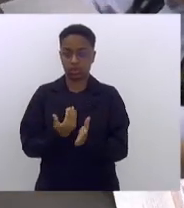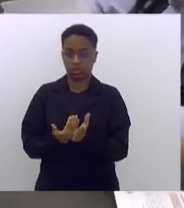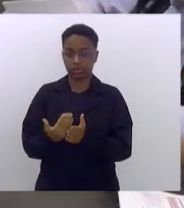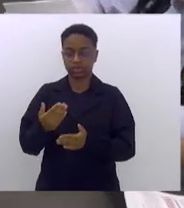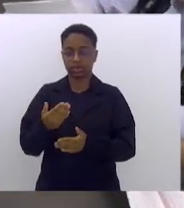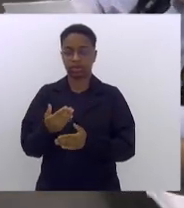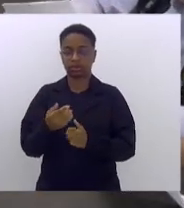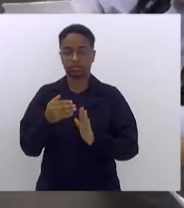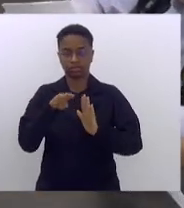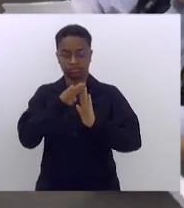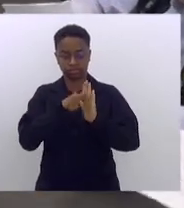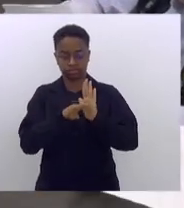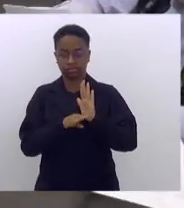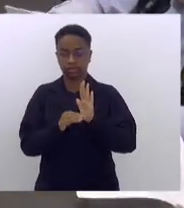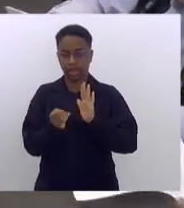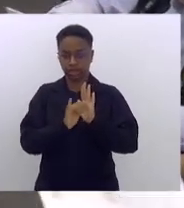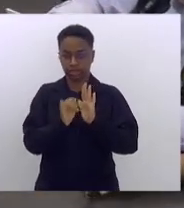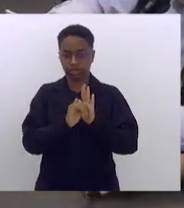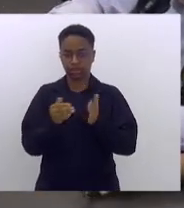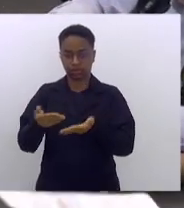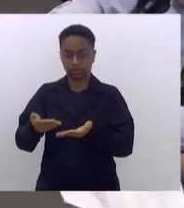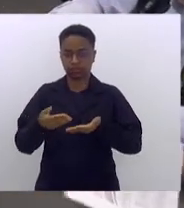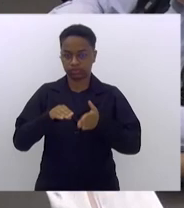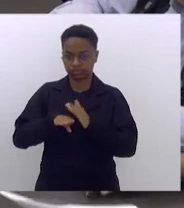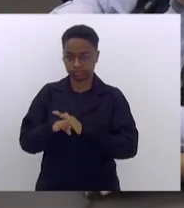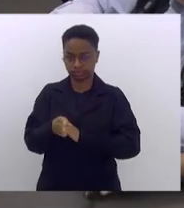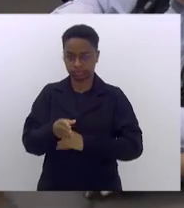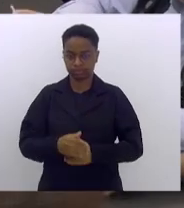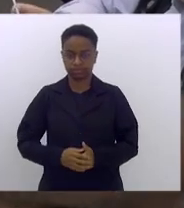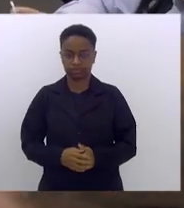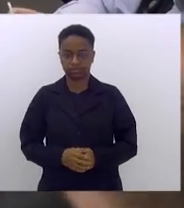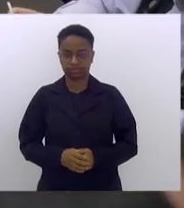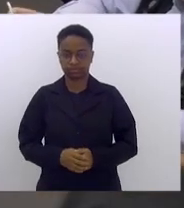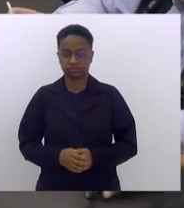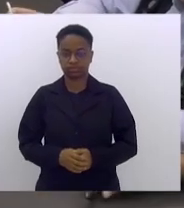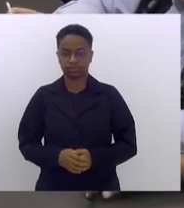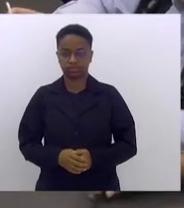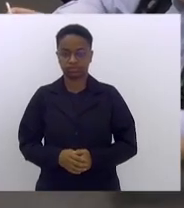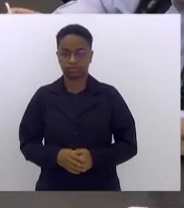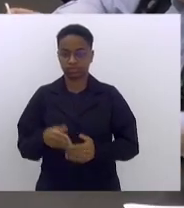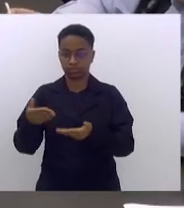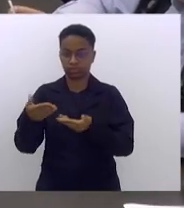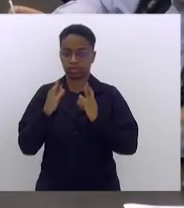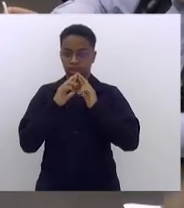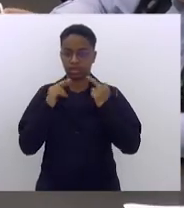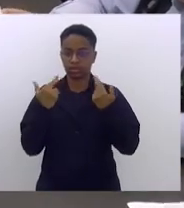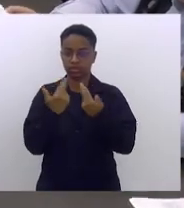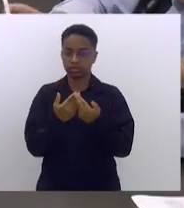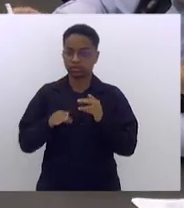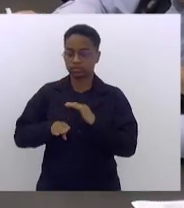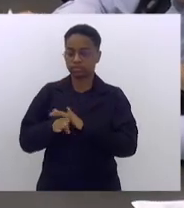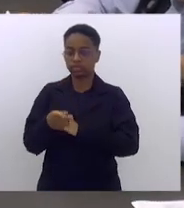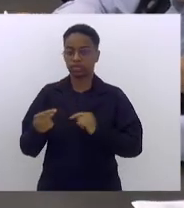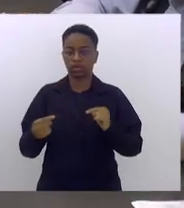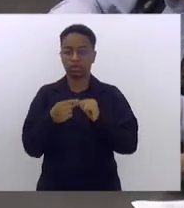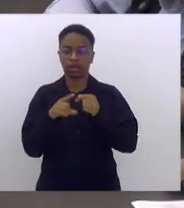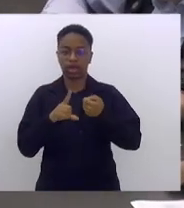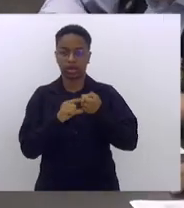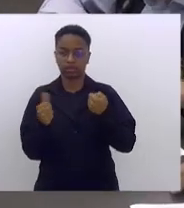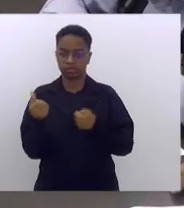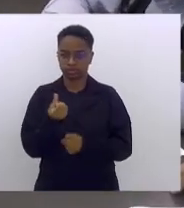ordinária, edital de convocação para a reunião ordinária, nos termos do artigo 6º da